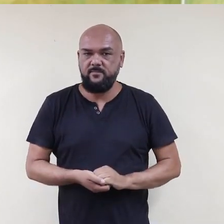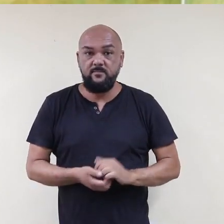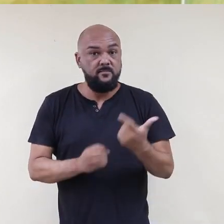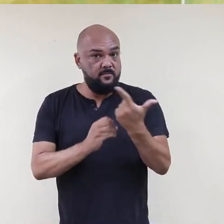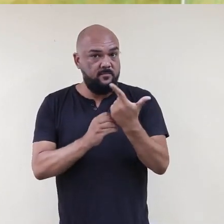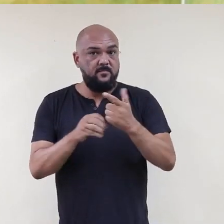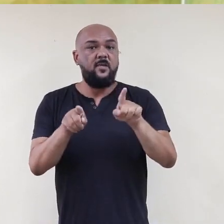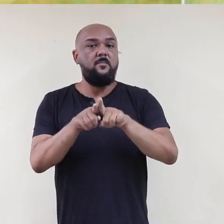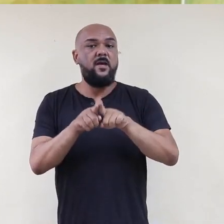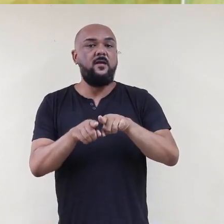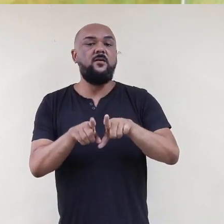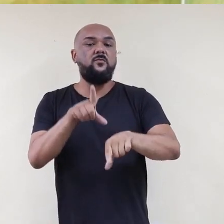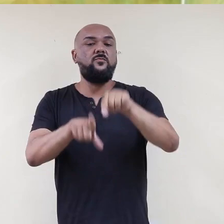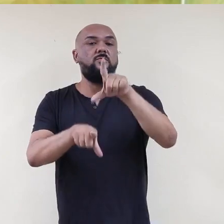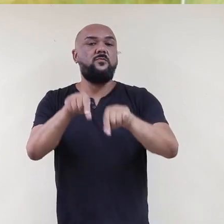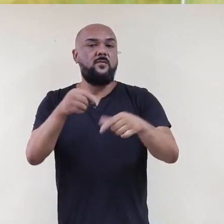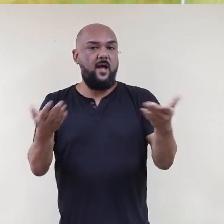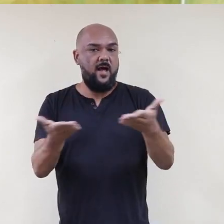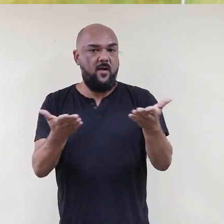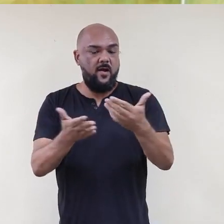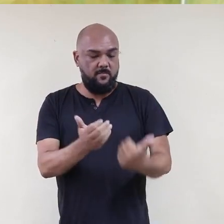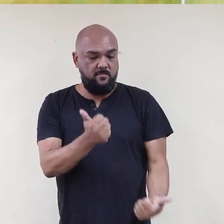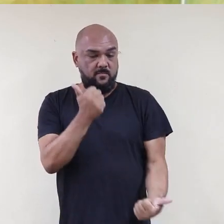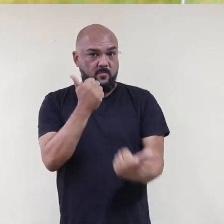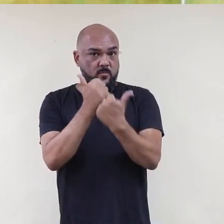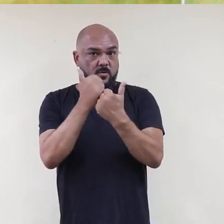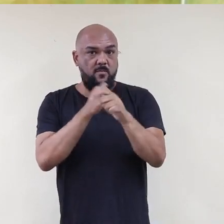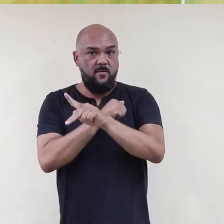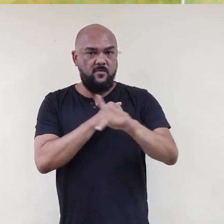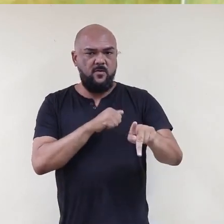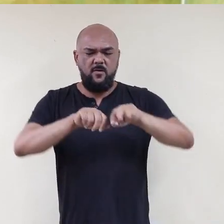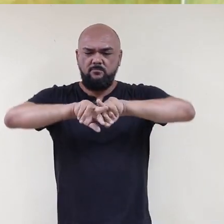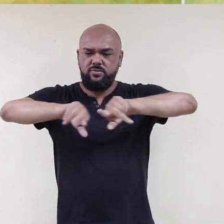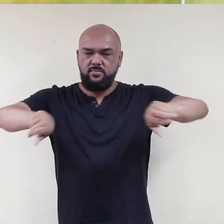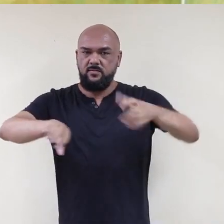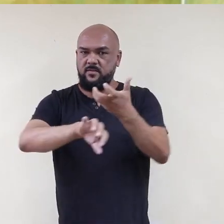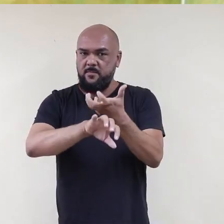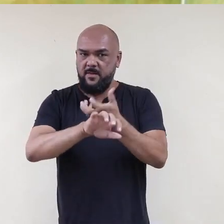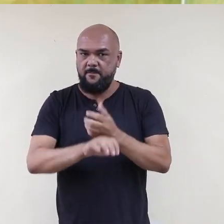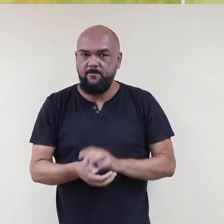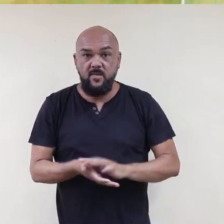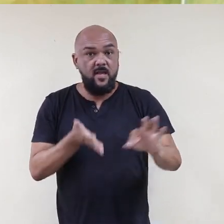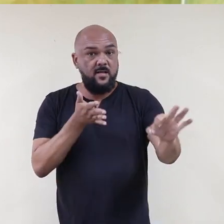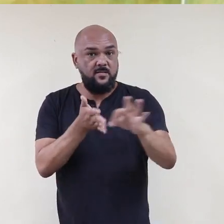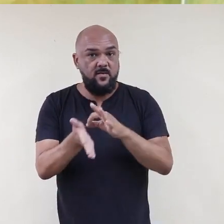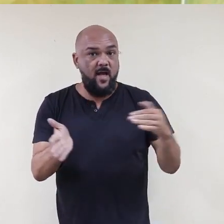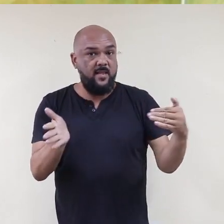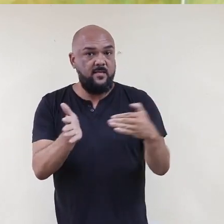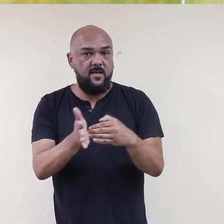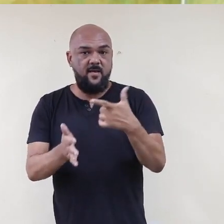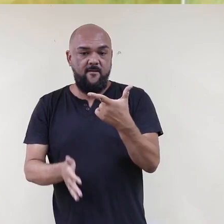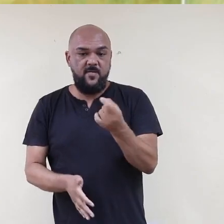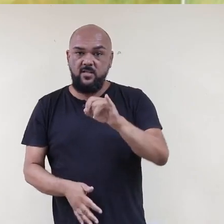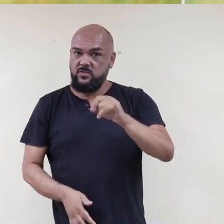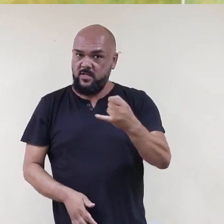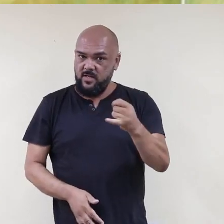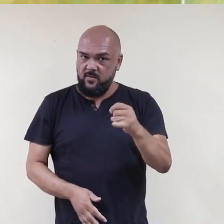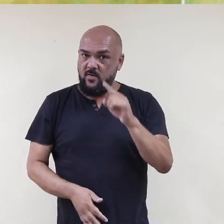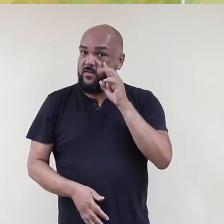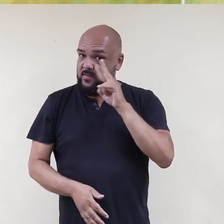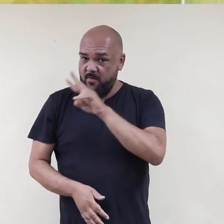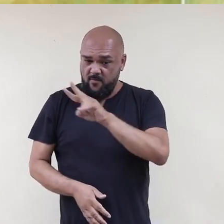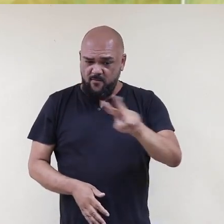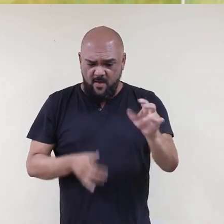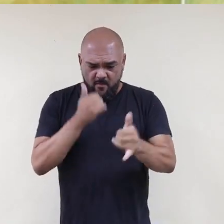cb2 também está selecionando professores substitutos para diversas disciplinas as inscrições vão até 20 de janeiro e você